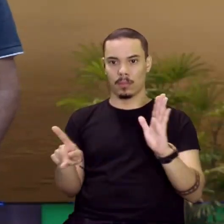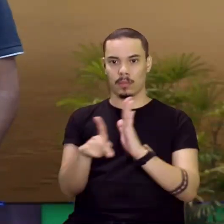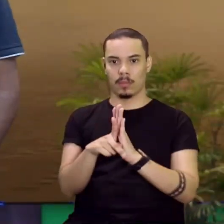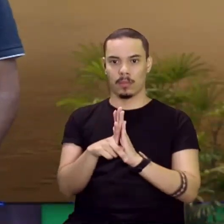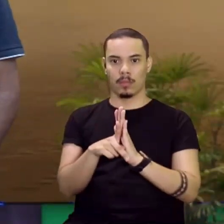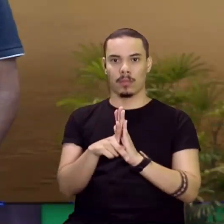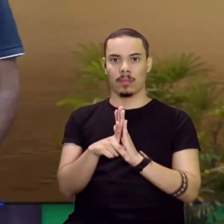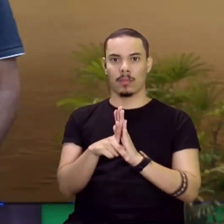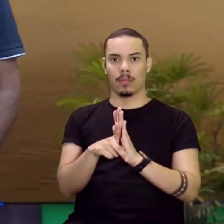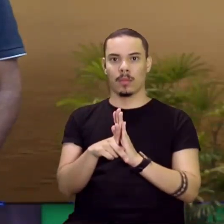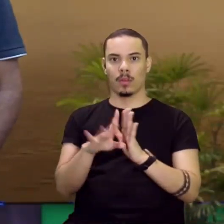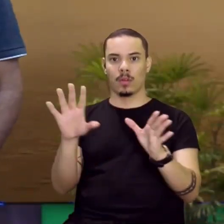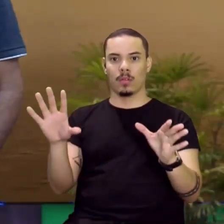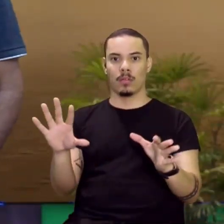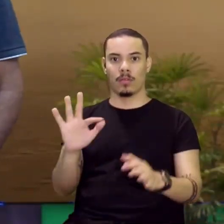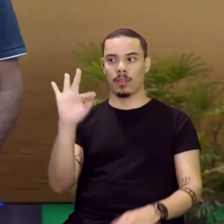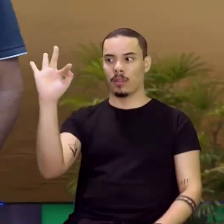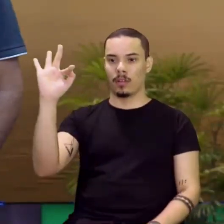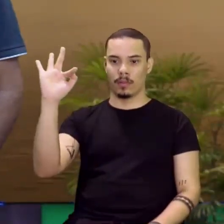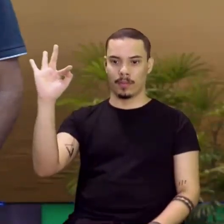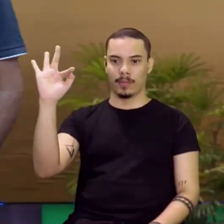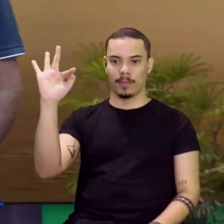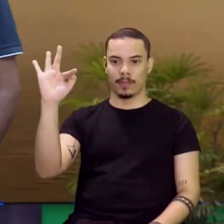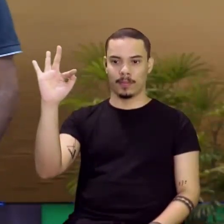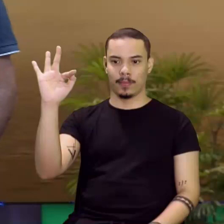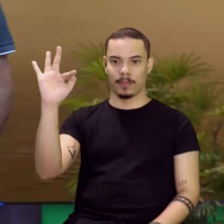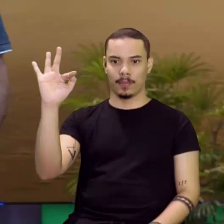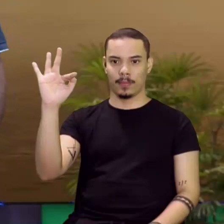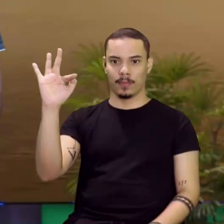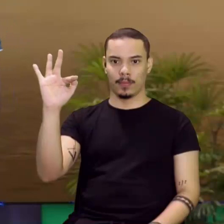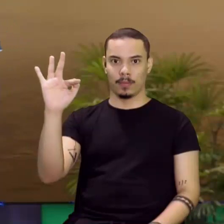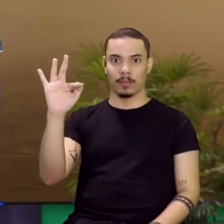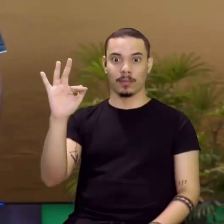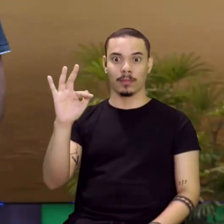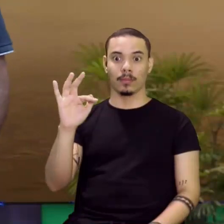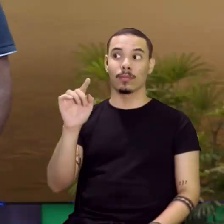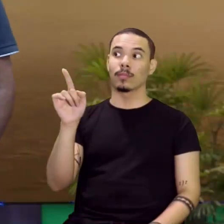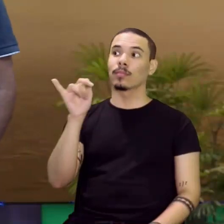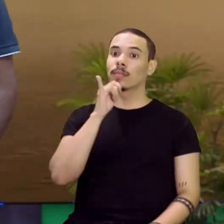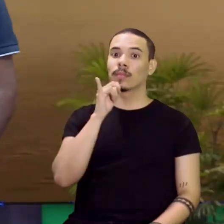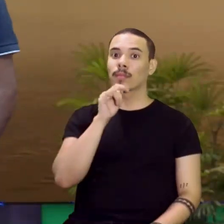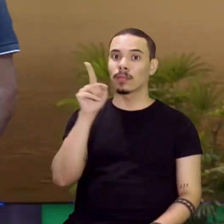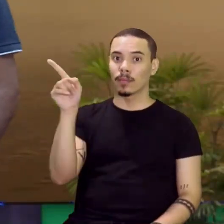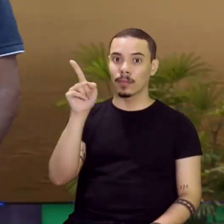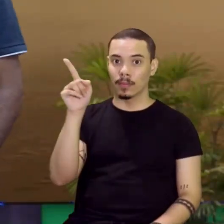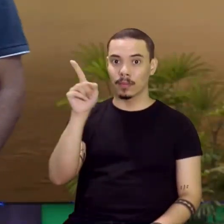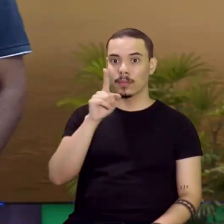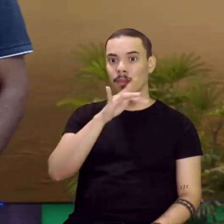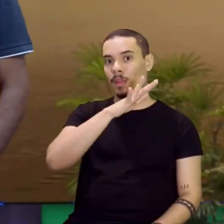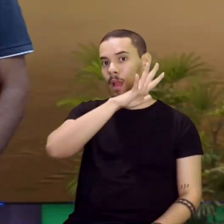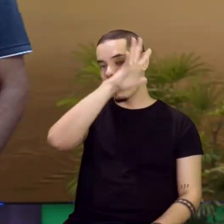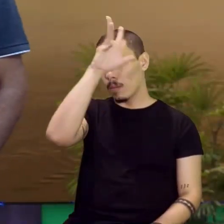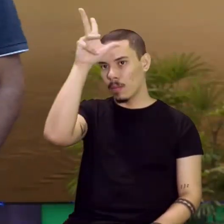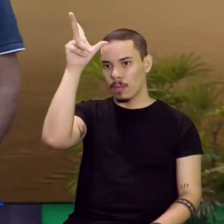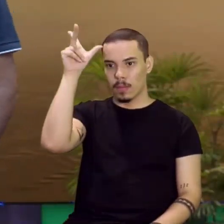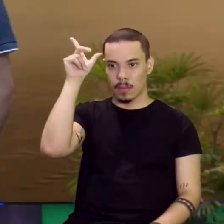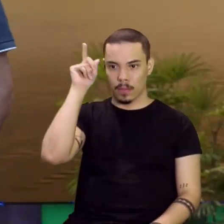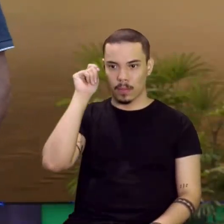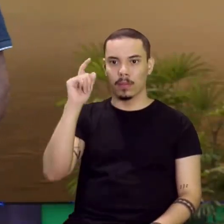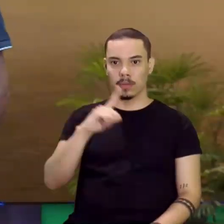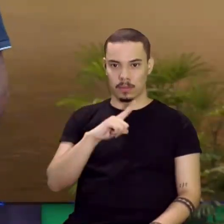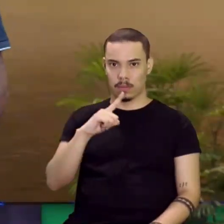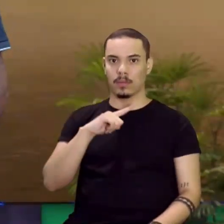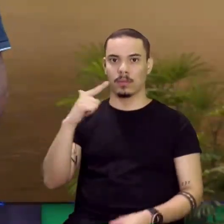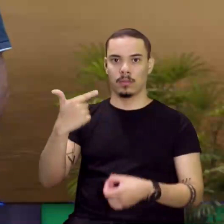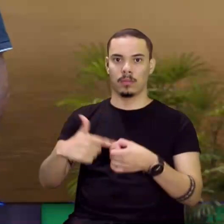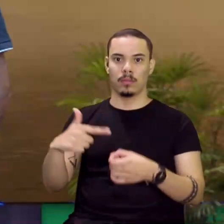à União Federal. Quer dizer que lá no estado do Amazonas, lá tem petróleo, lá tem